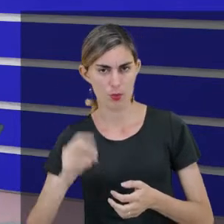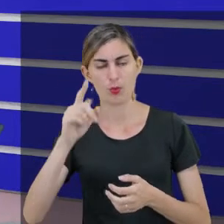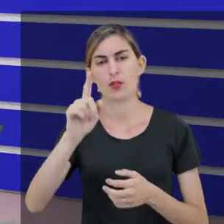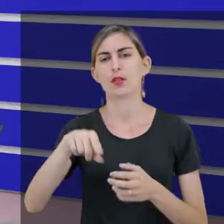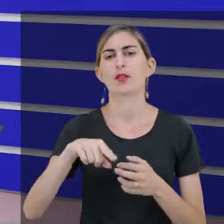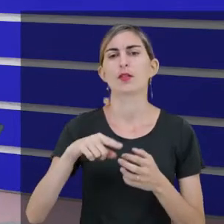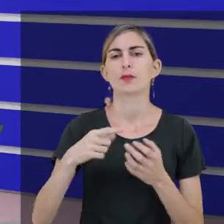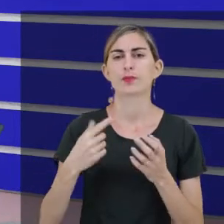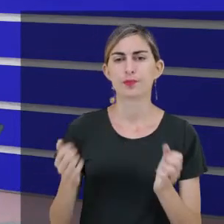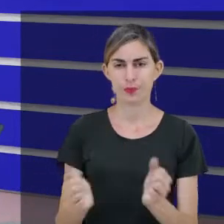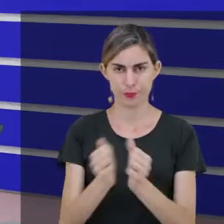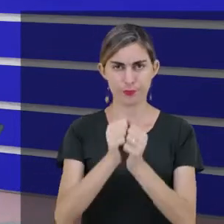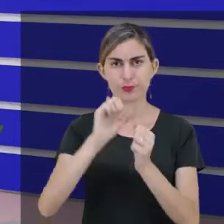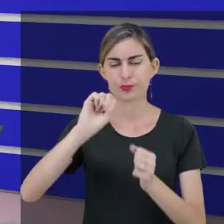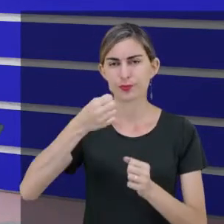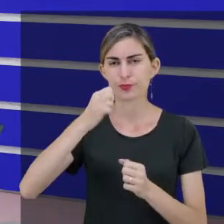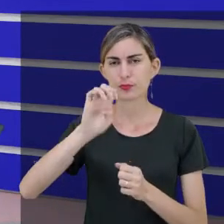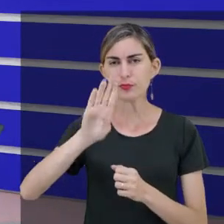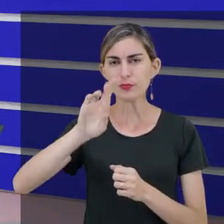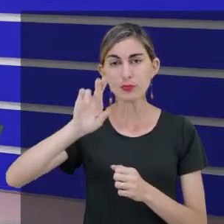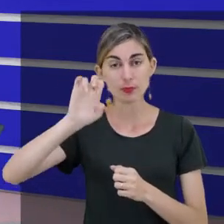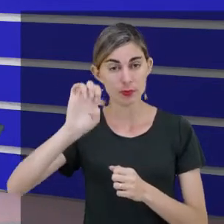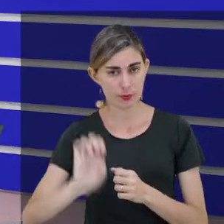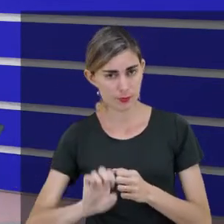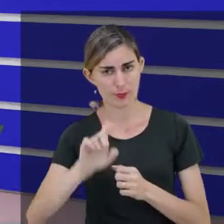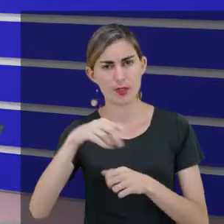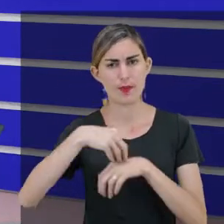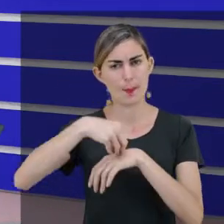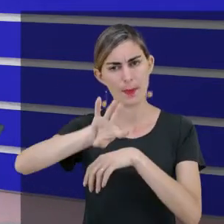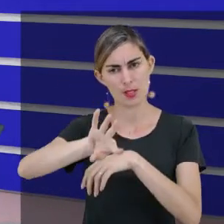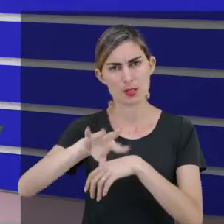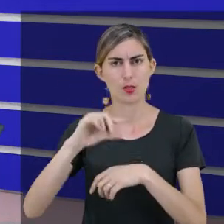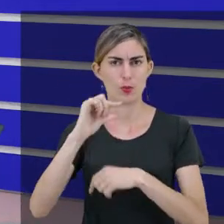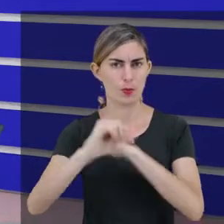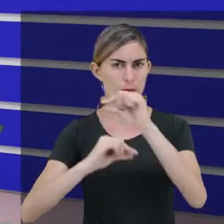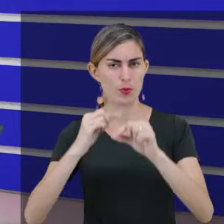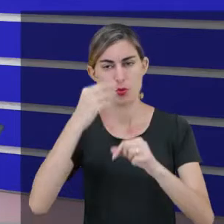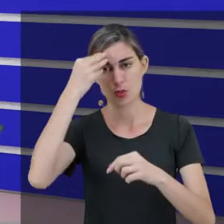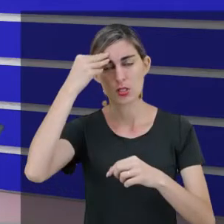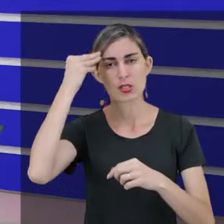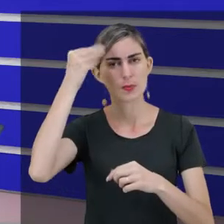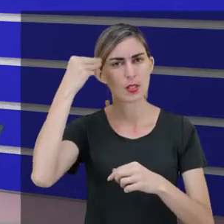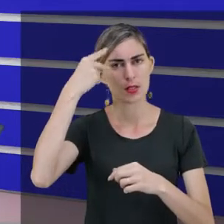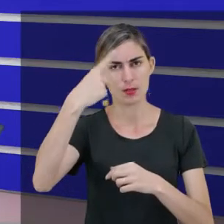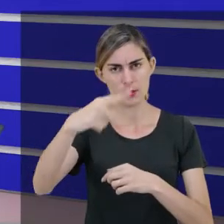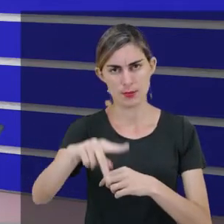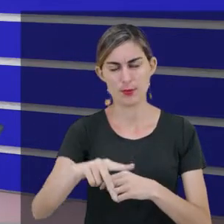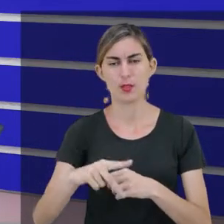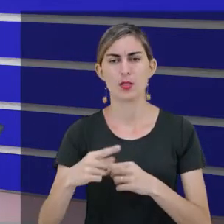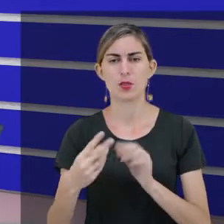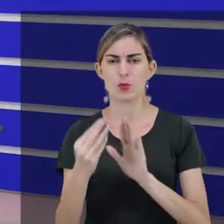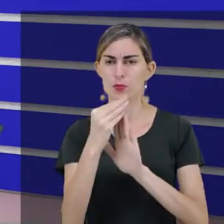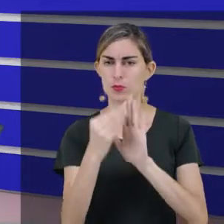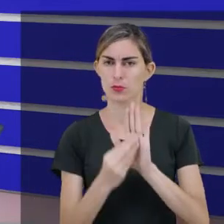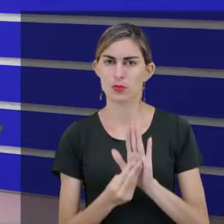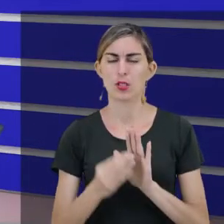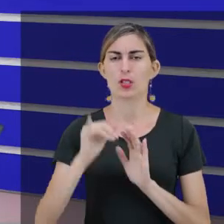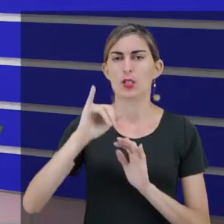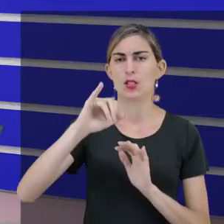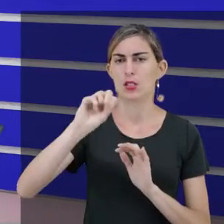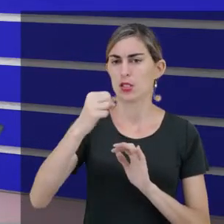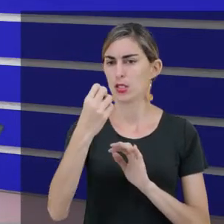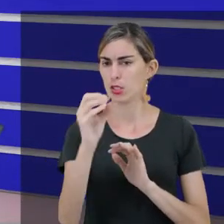é credenciado junto ao Sebrae, e ele vem passar um pouquinho da experiência dele com relação à implantação do